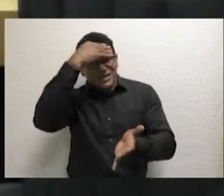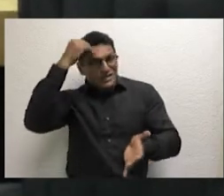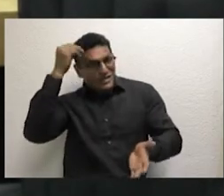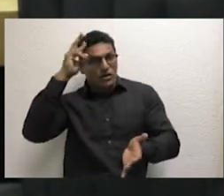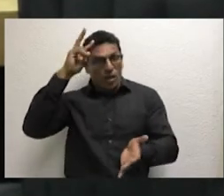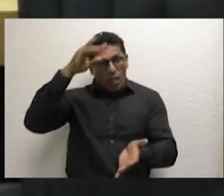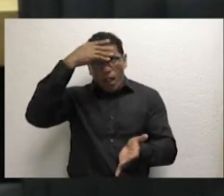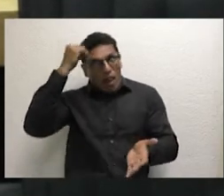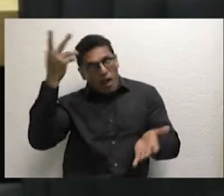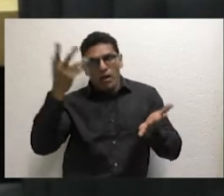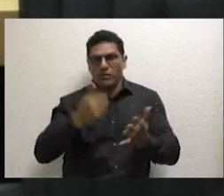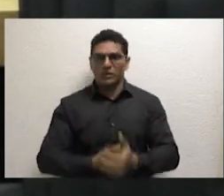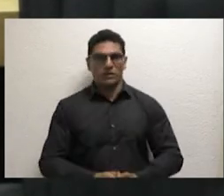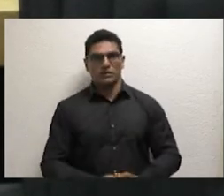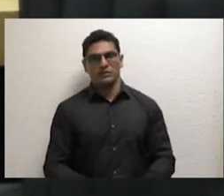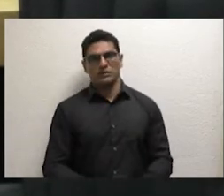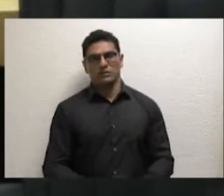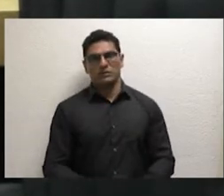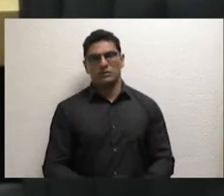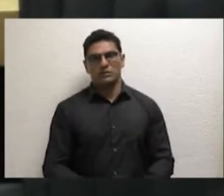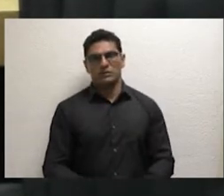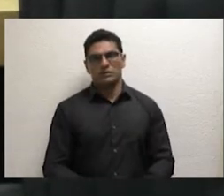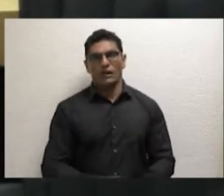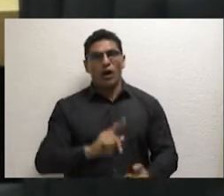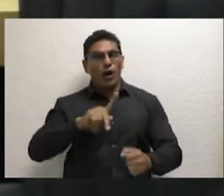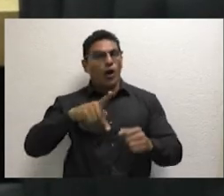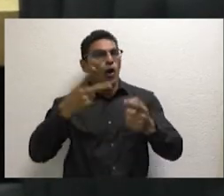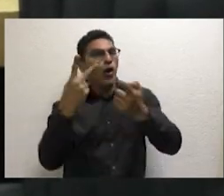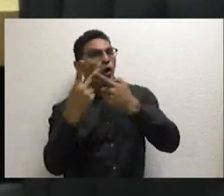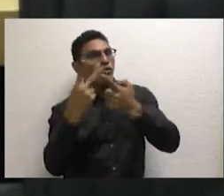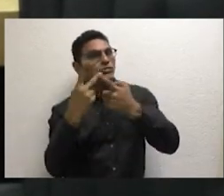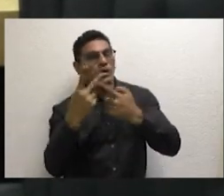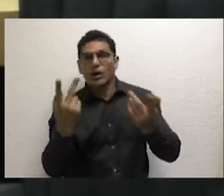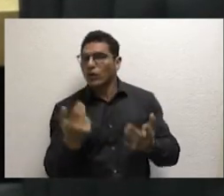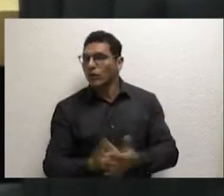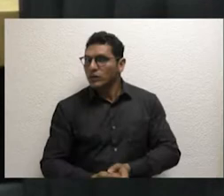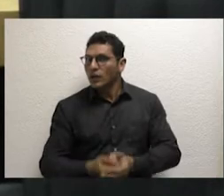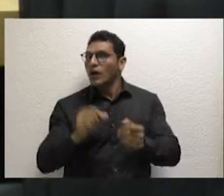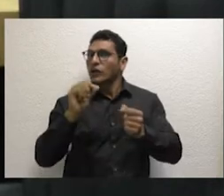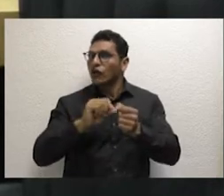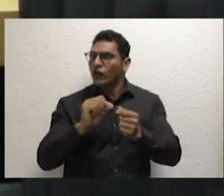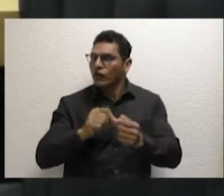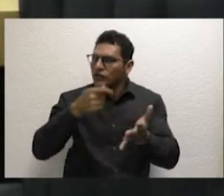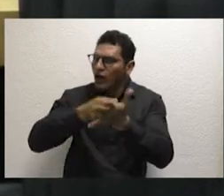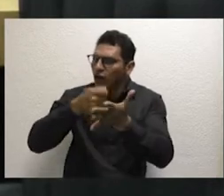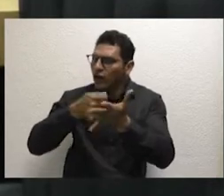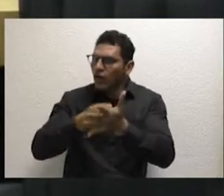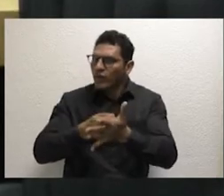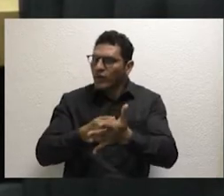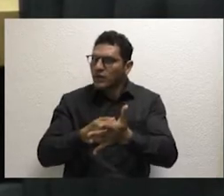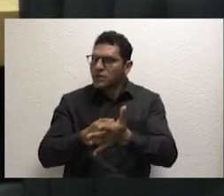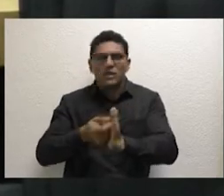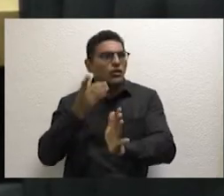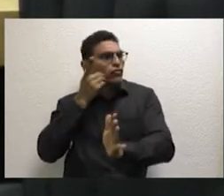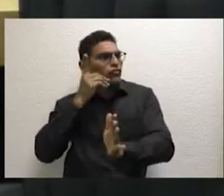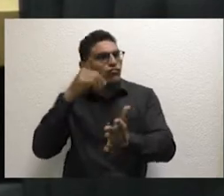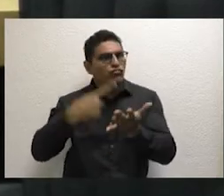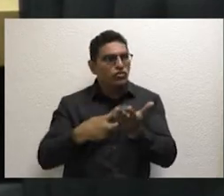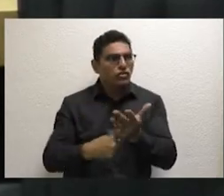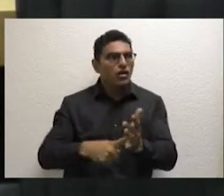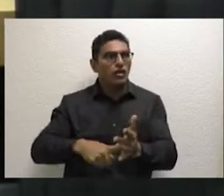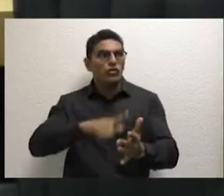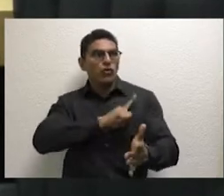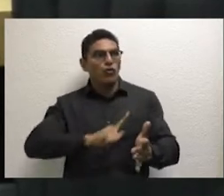lembra do acordo que foi feito outro item é que eu fiz a cobrança também naquele momento que o